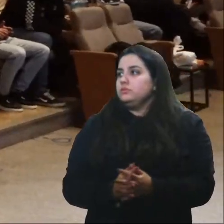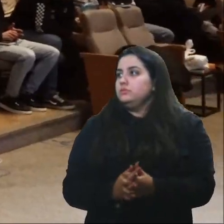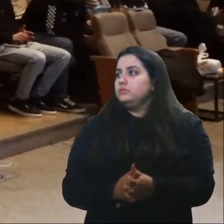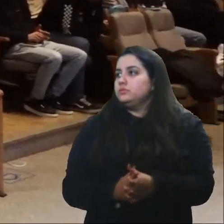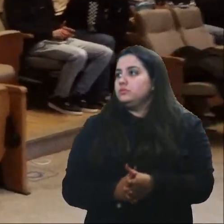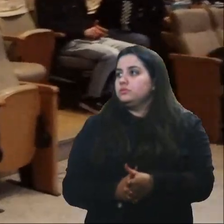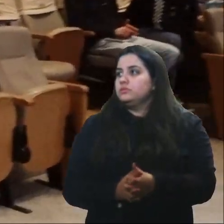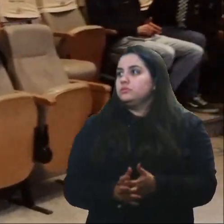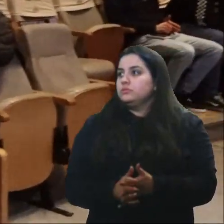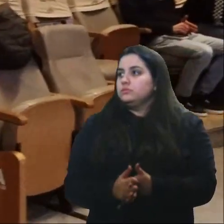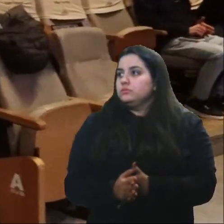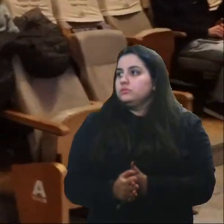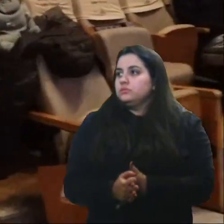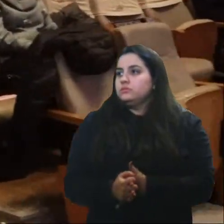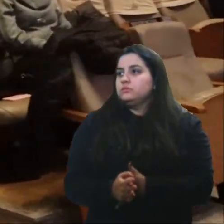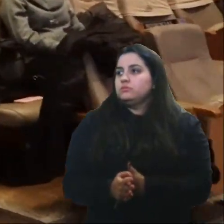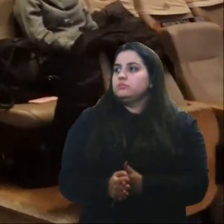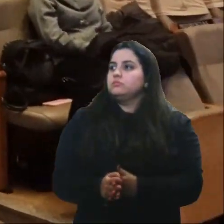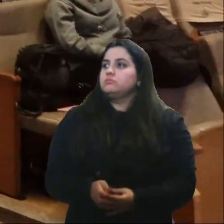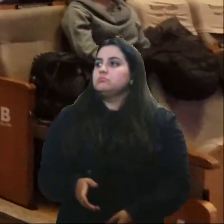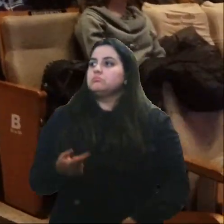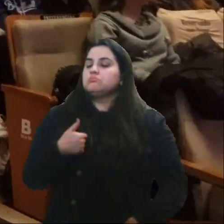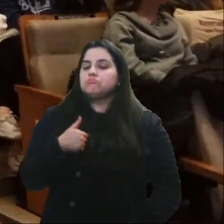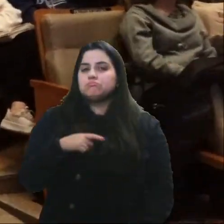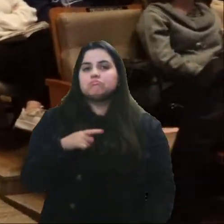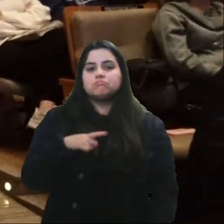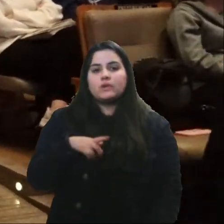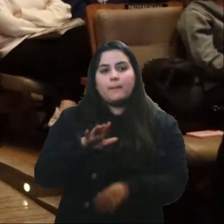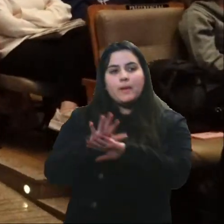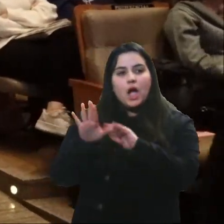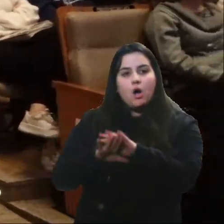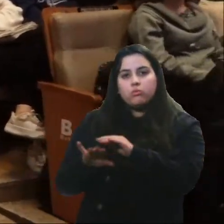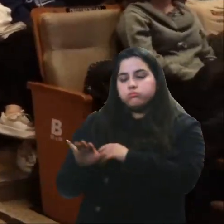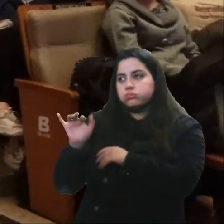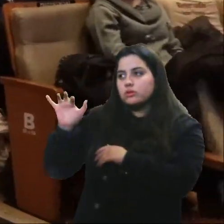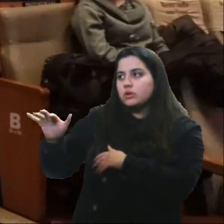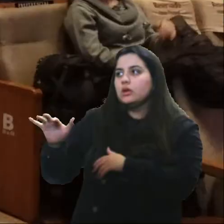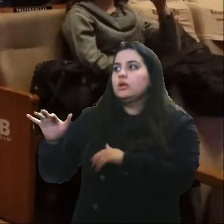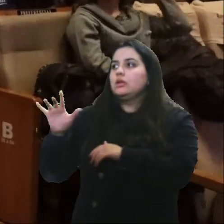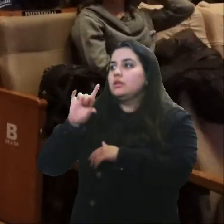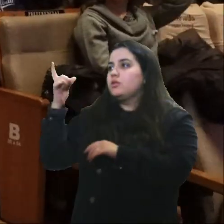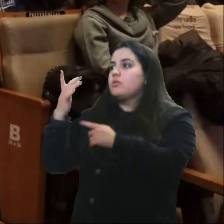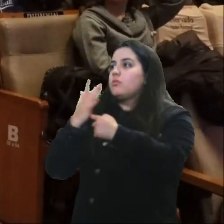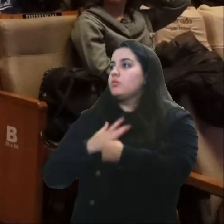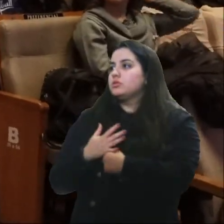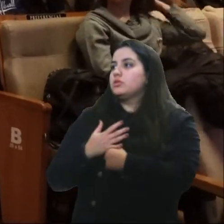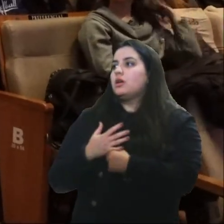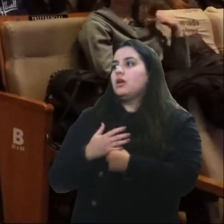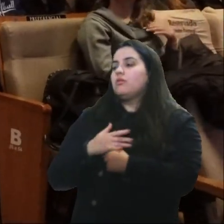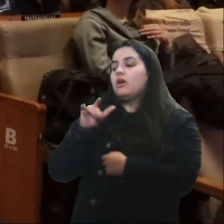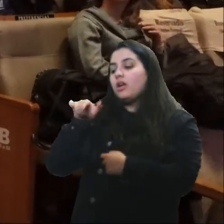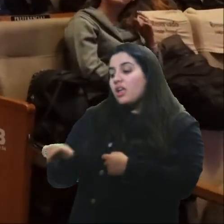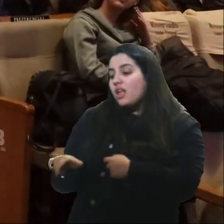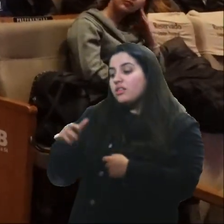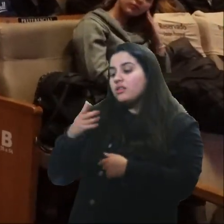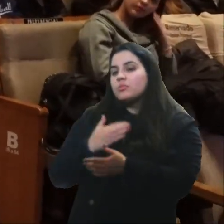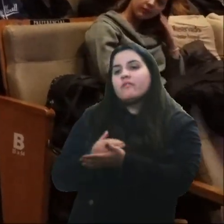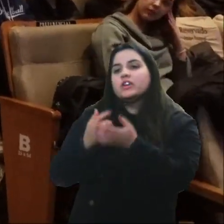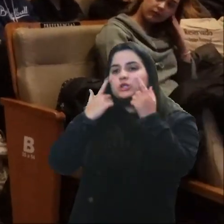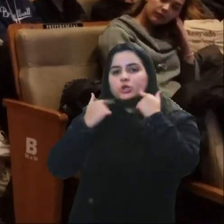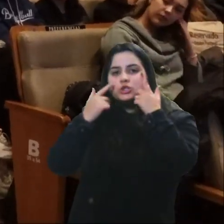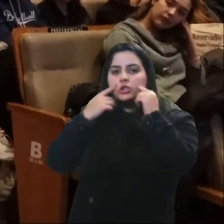Eu começava a colocar a mão na cabeça das pessoas e Deus me mostrava o que elas estavam passando e elas começavam a chorar.